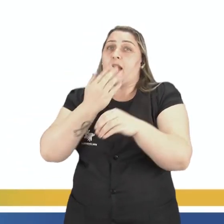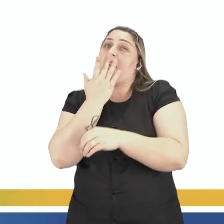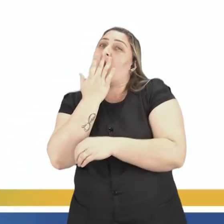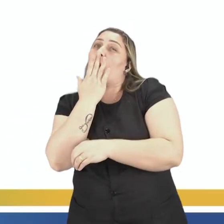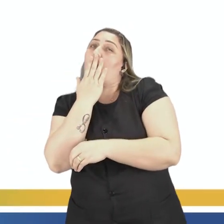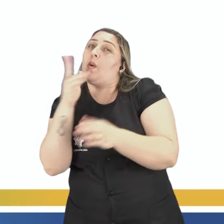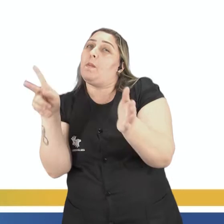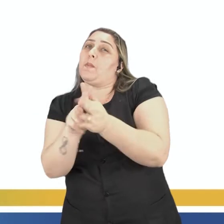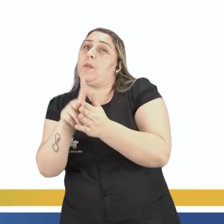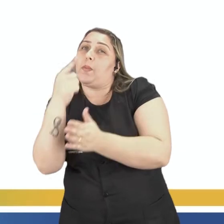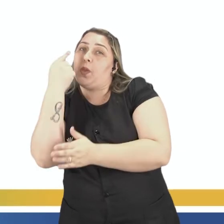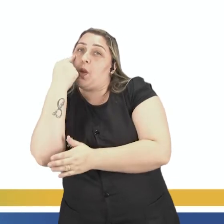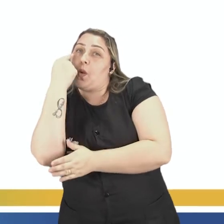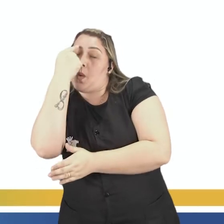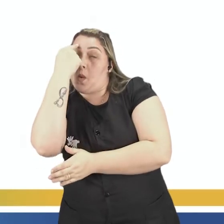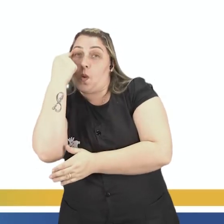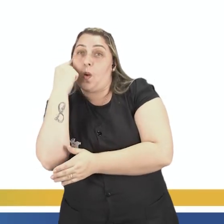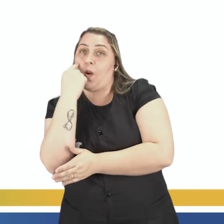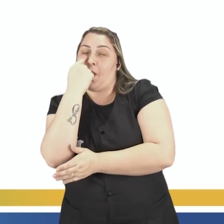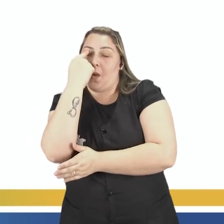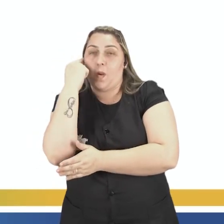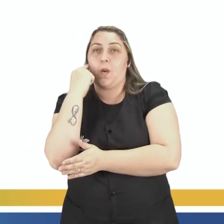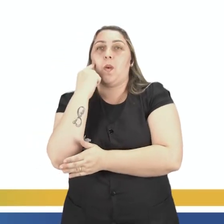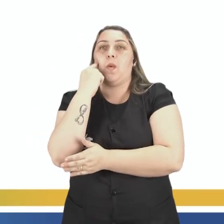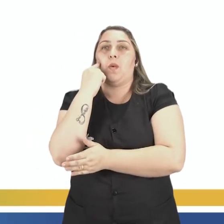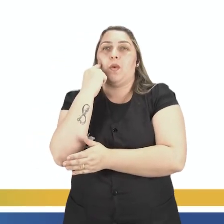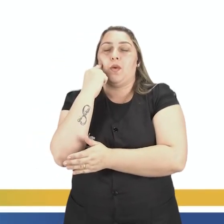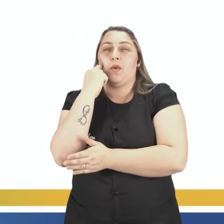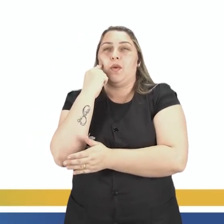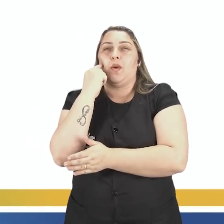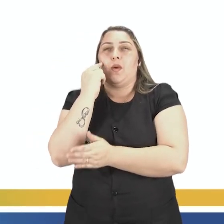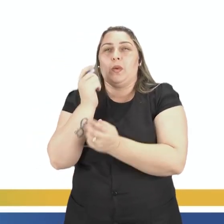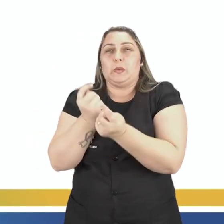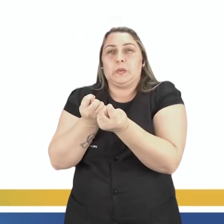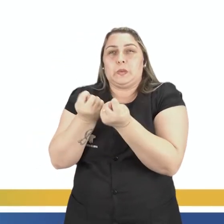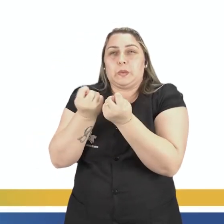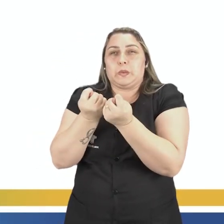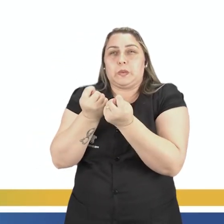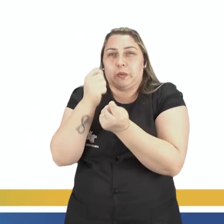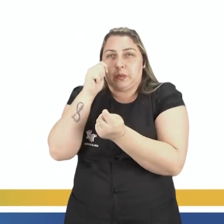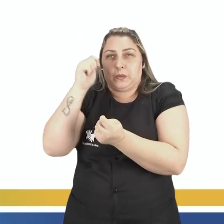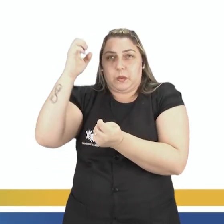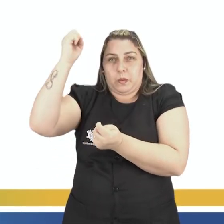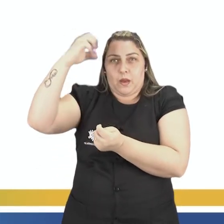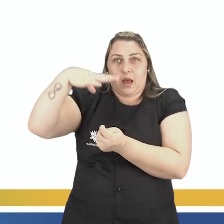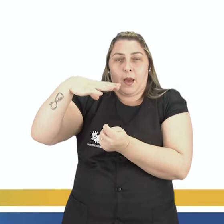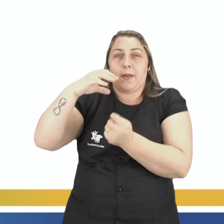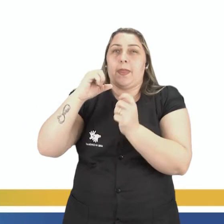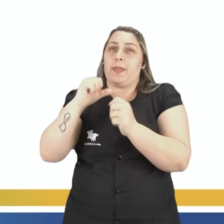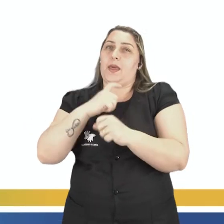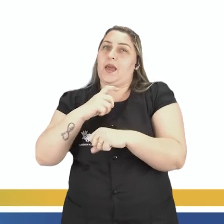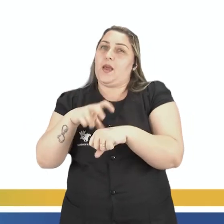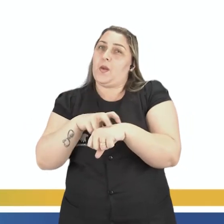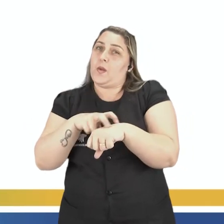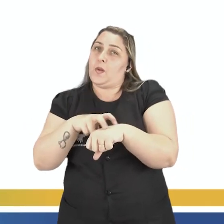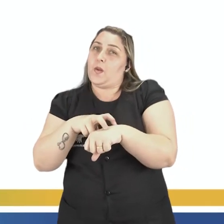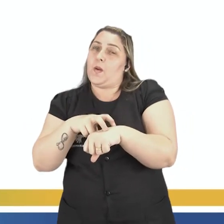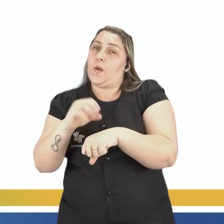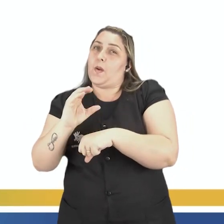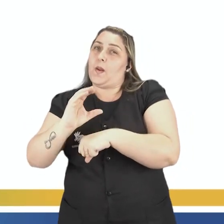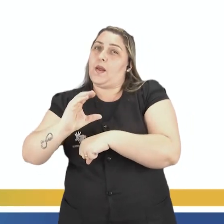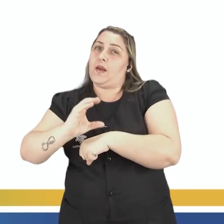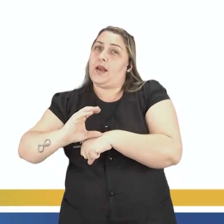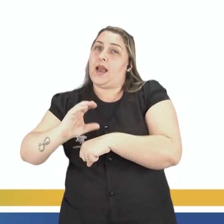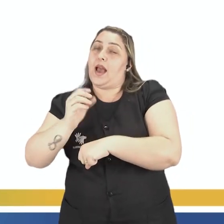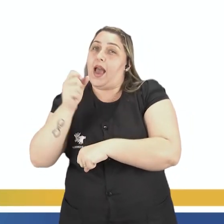colorida do olho. Ela controla o nível de luz. E essa cor, ela pode variar. Temos os olhos castanhos,